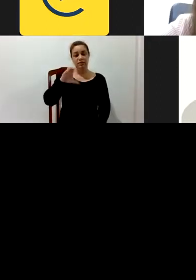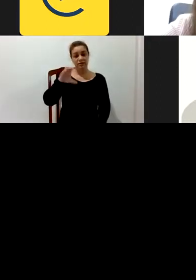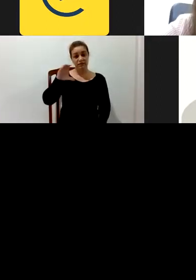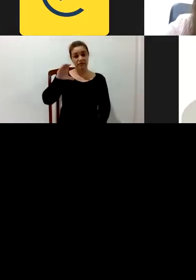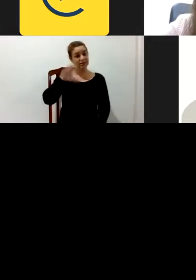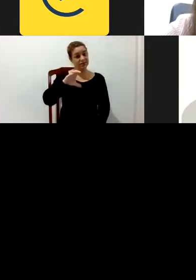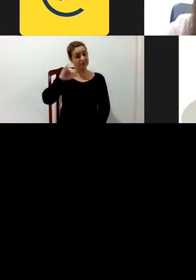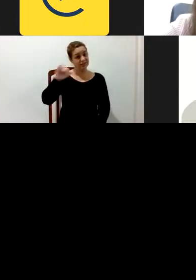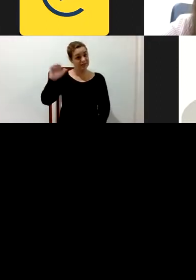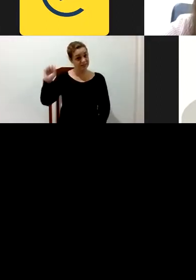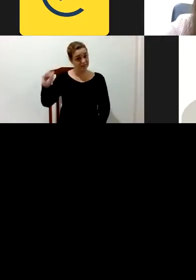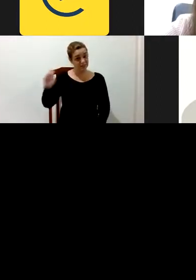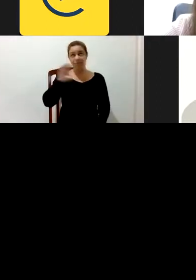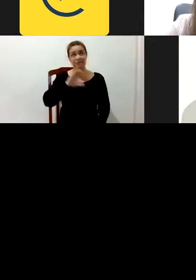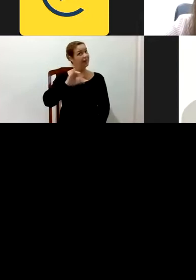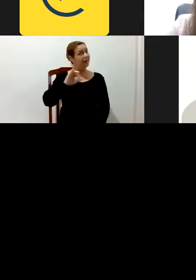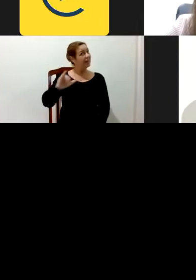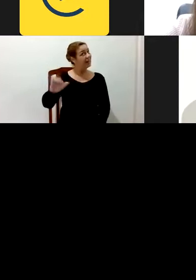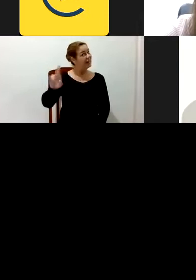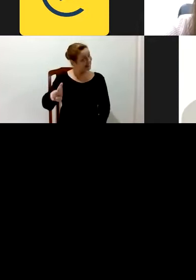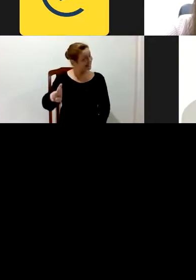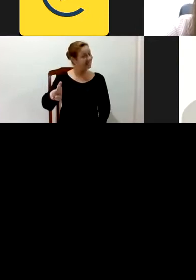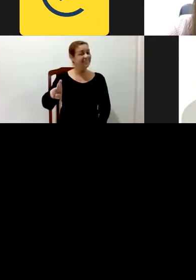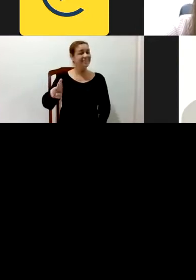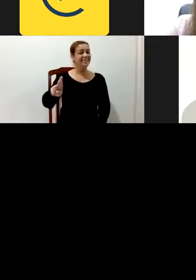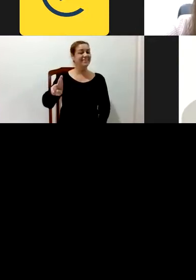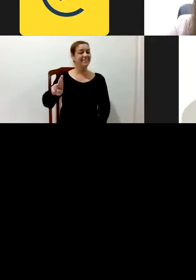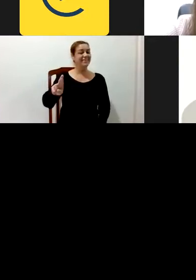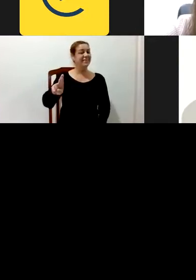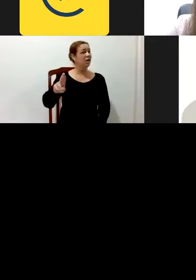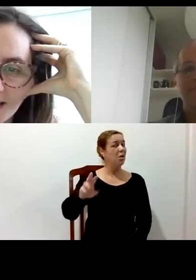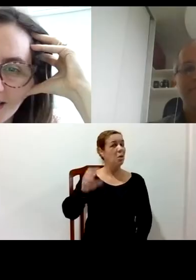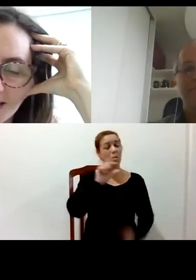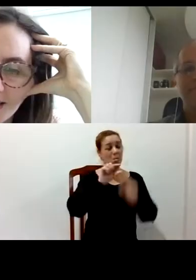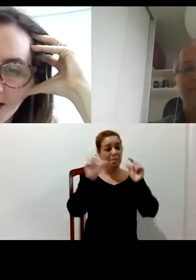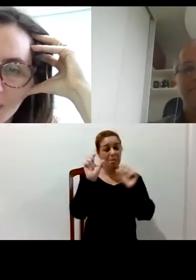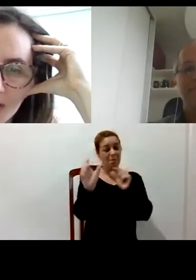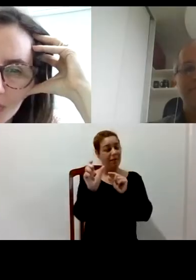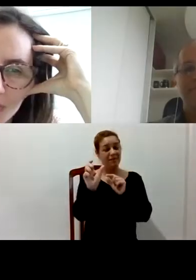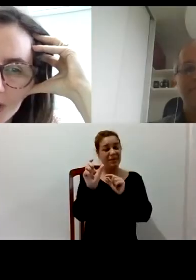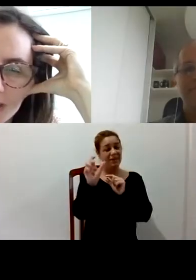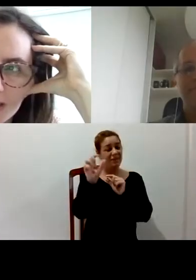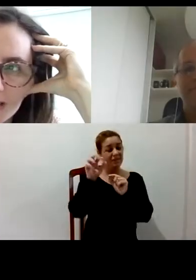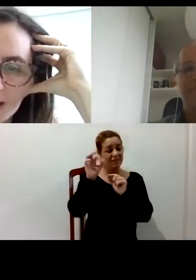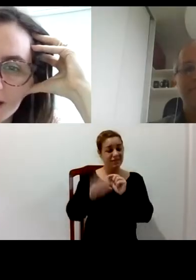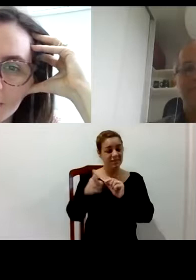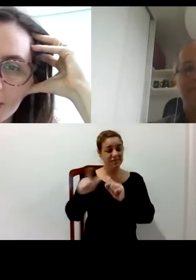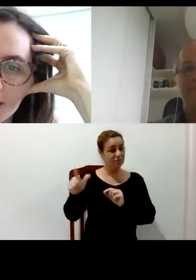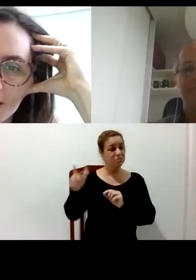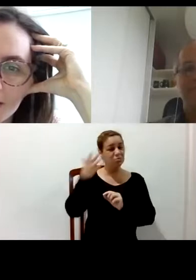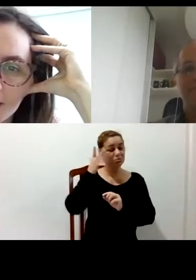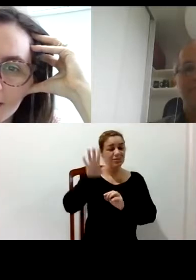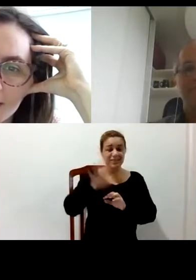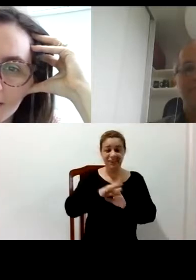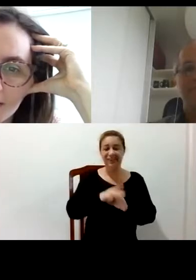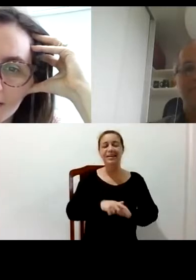CIER, não sei falar a sigla correta aqui, CIER, né? Eu acho que eu conheci esses daí